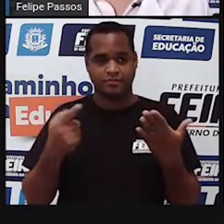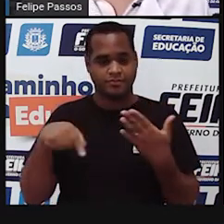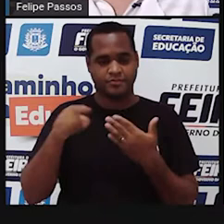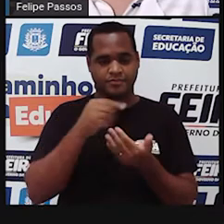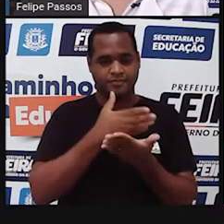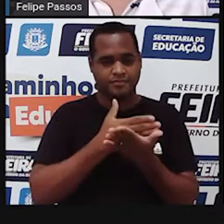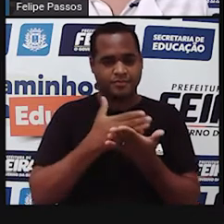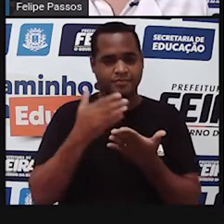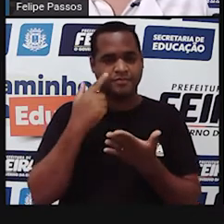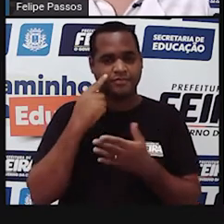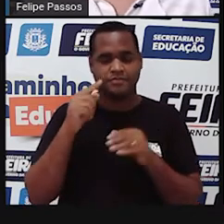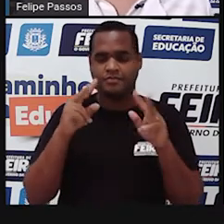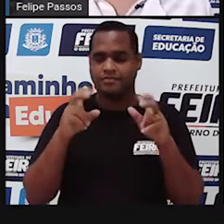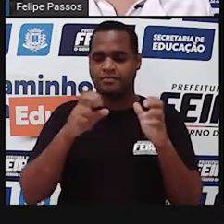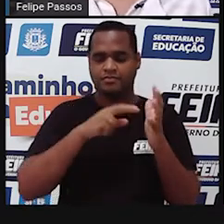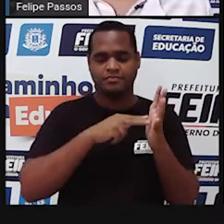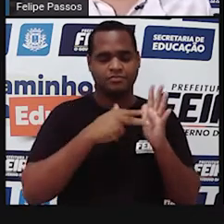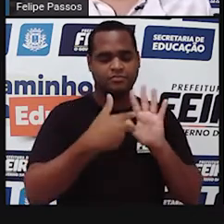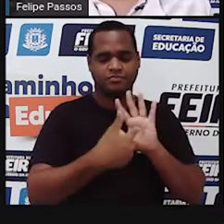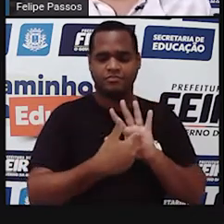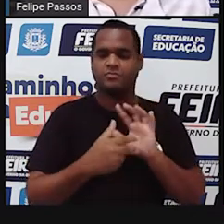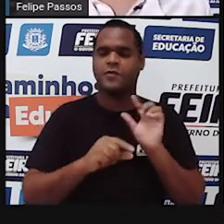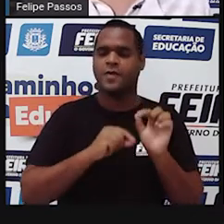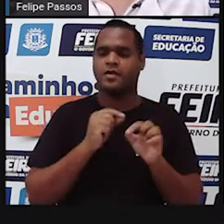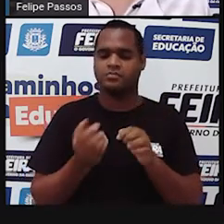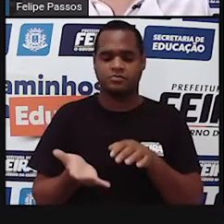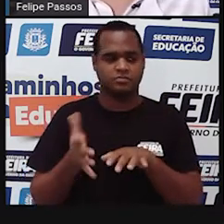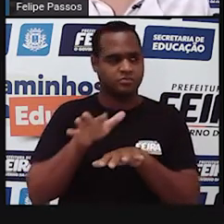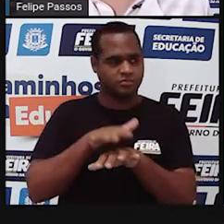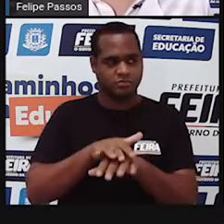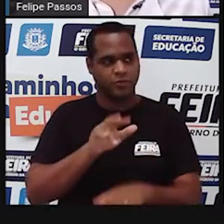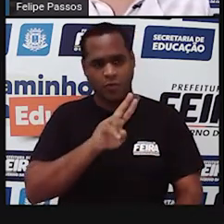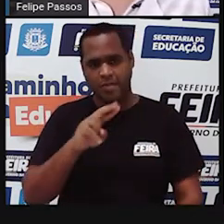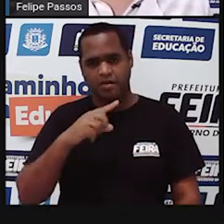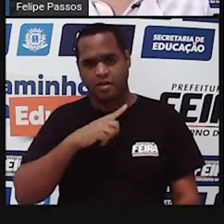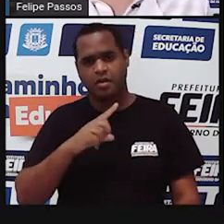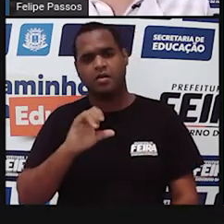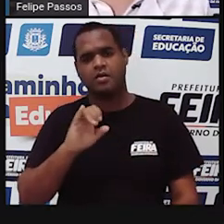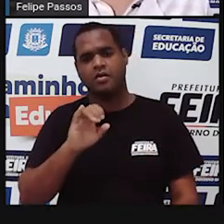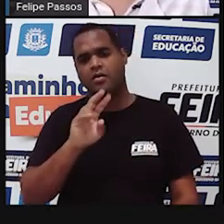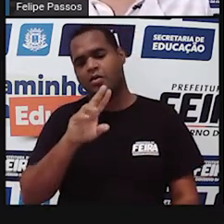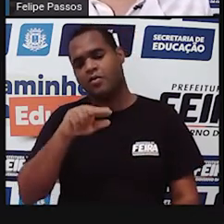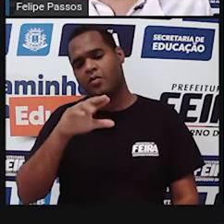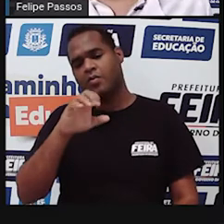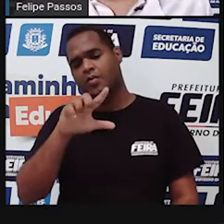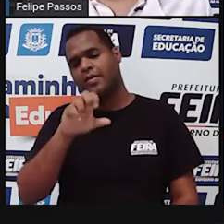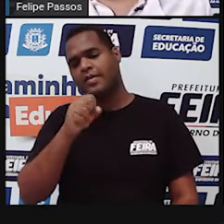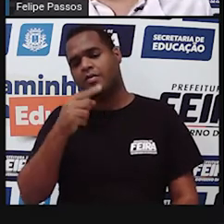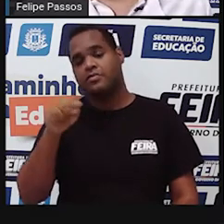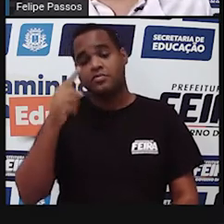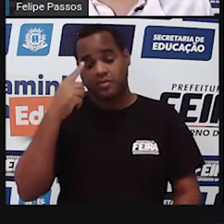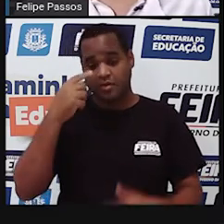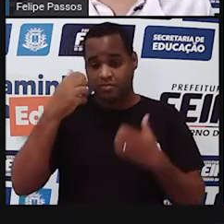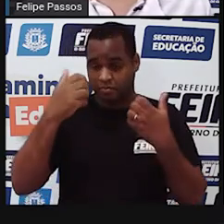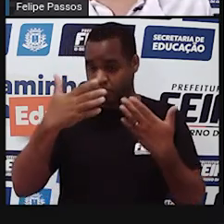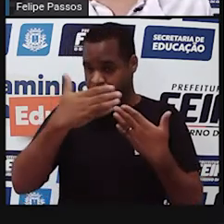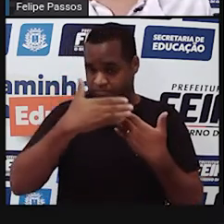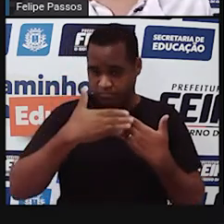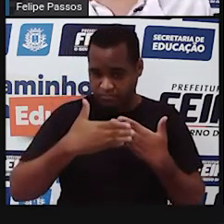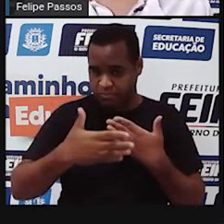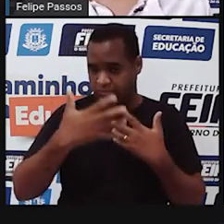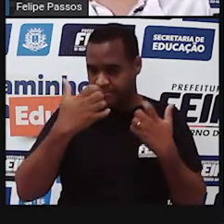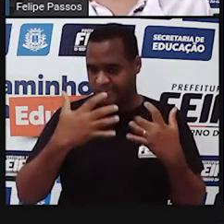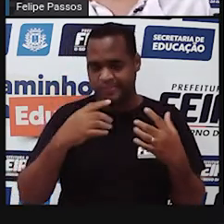qual é a definição dessa palavra, inclusão, tá? Para depois a gente chegar no, na abordagem que eu quero discutir aqui